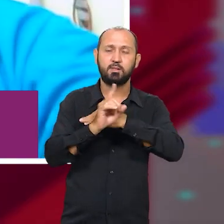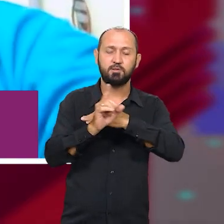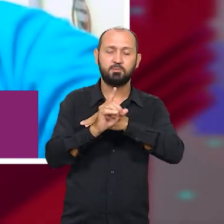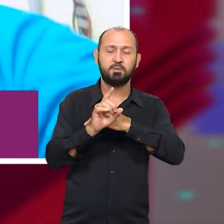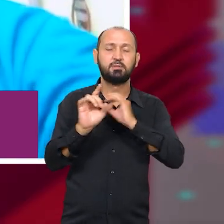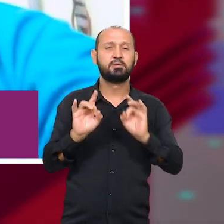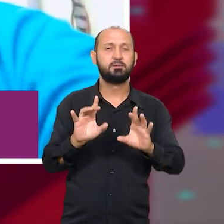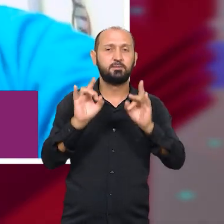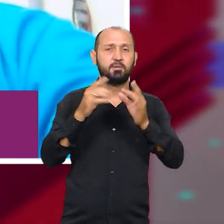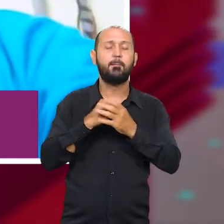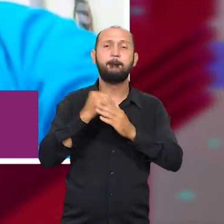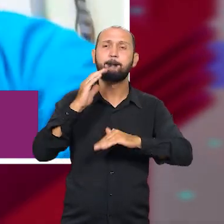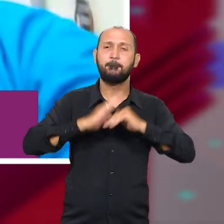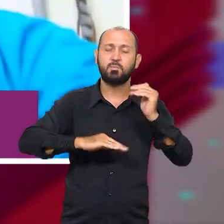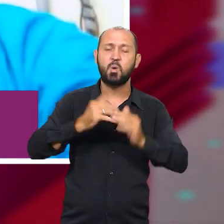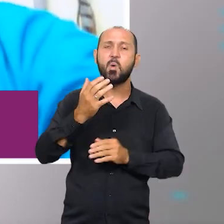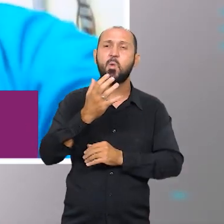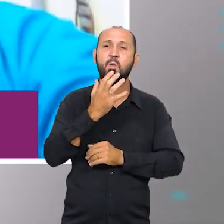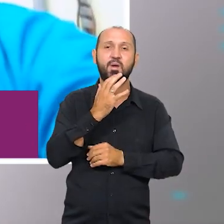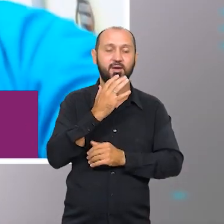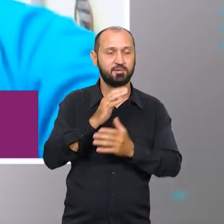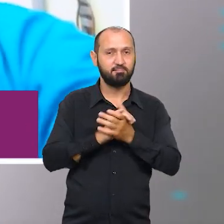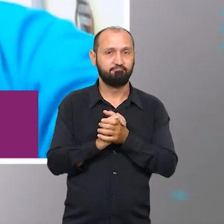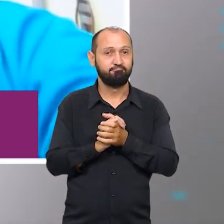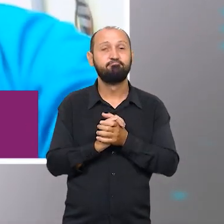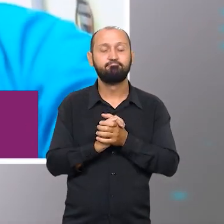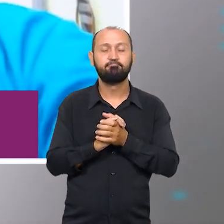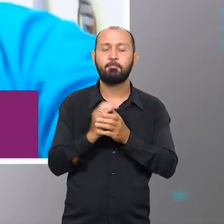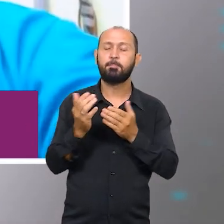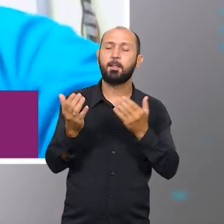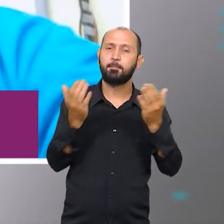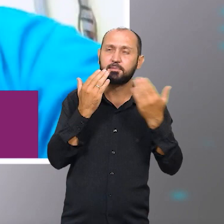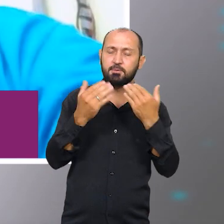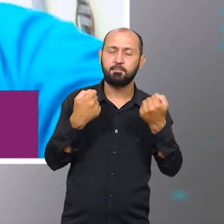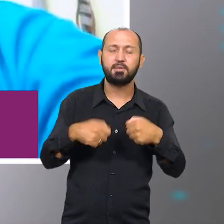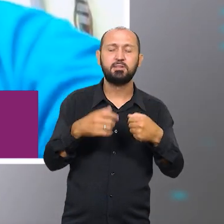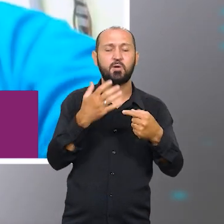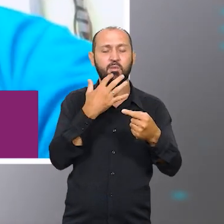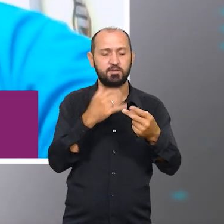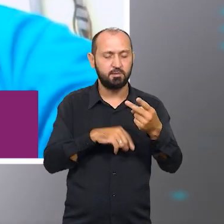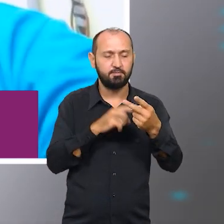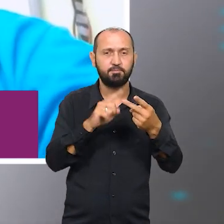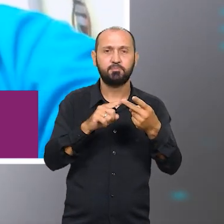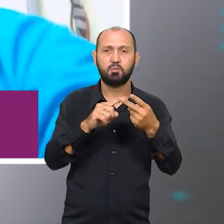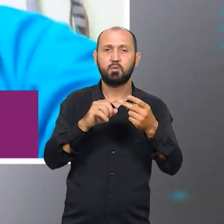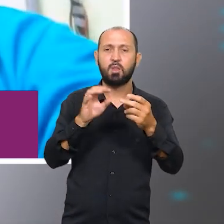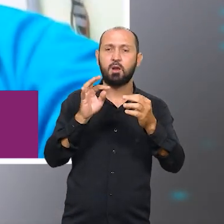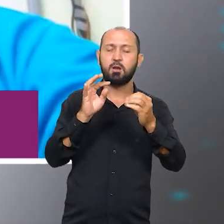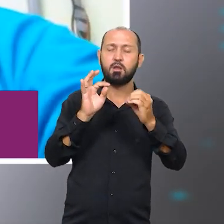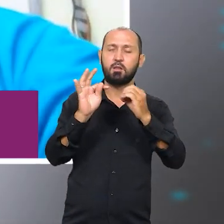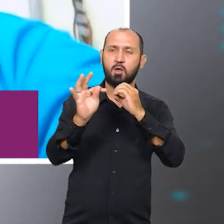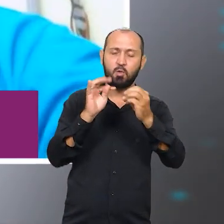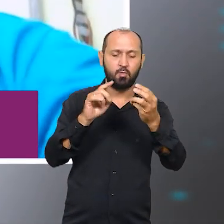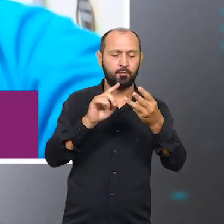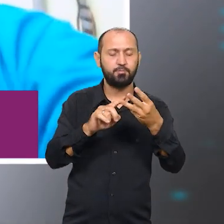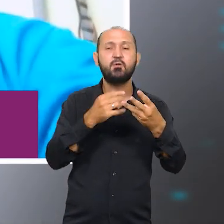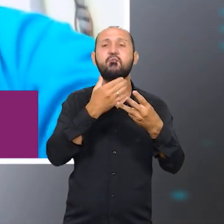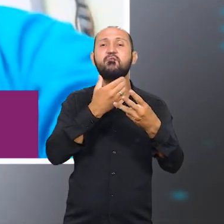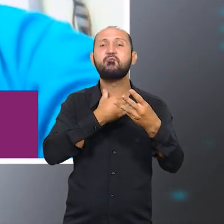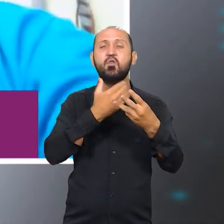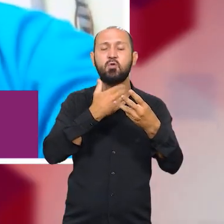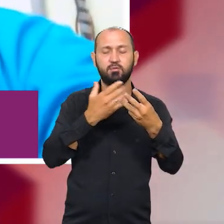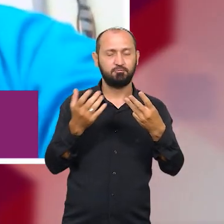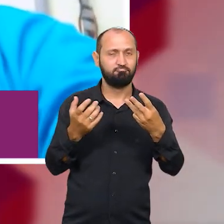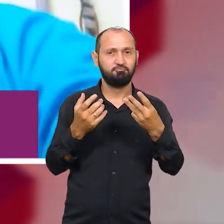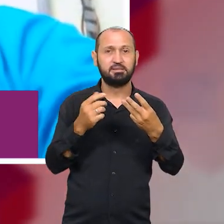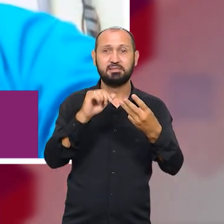sobre o autismo. Tá? Então, o psicólogo tem que saber do autismo, o TO, o fono, porque senão não funciona. Mas